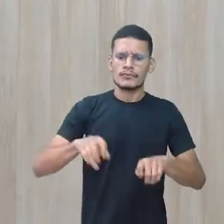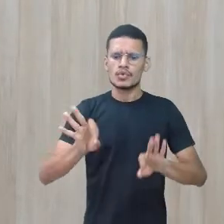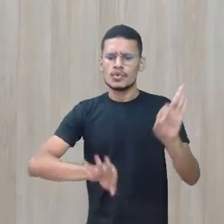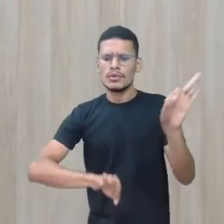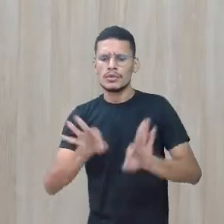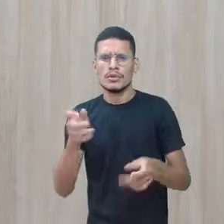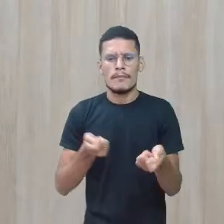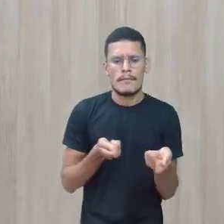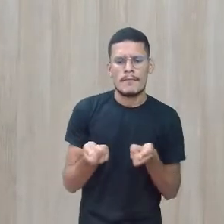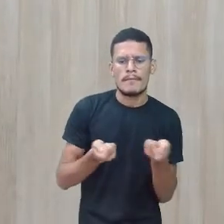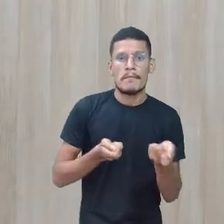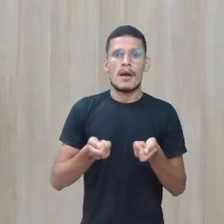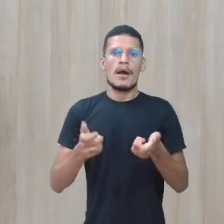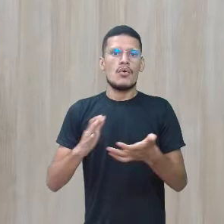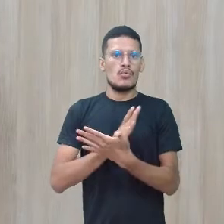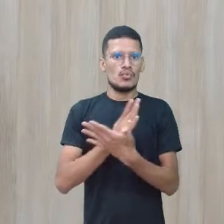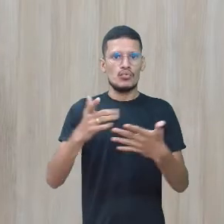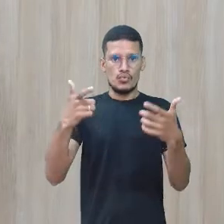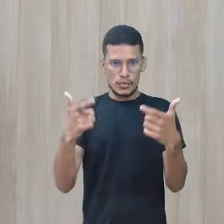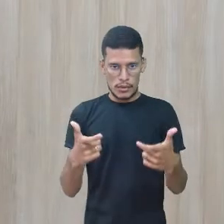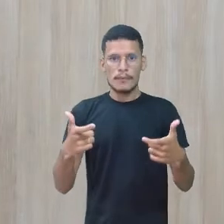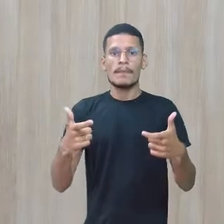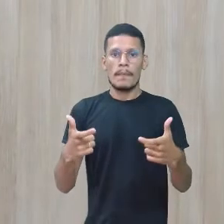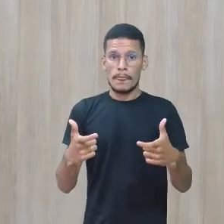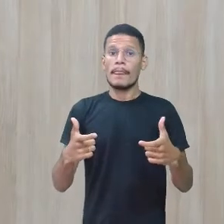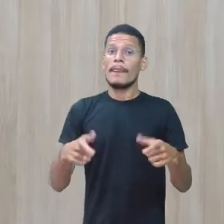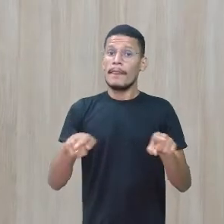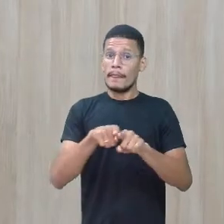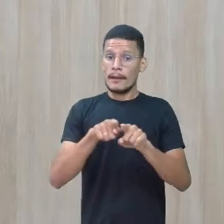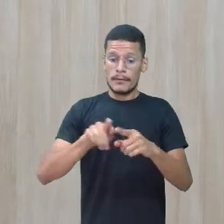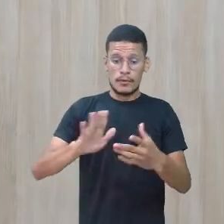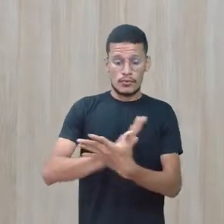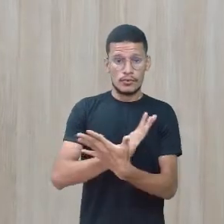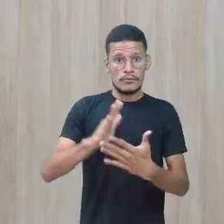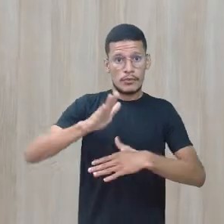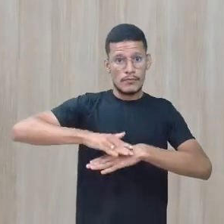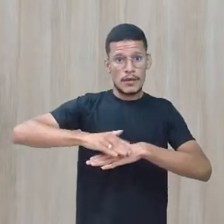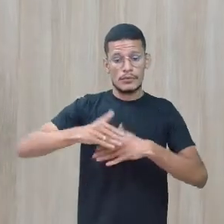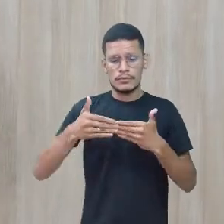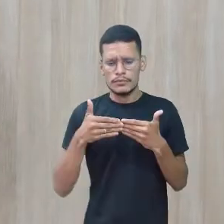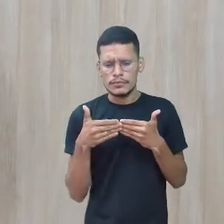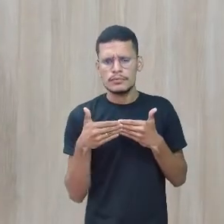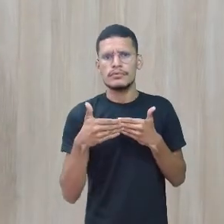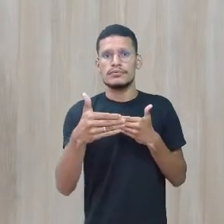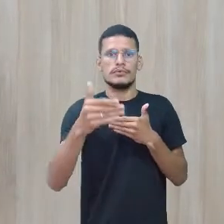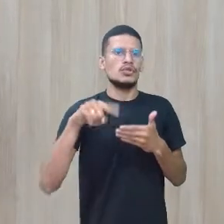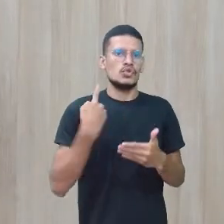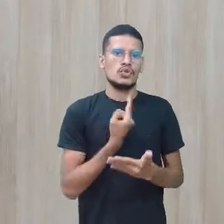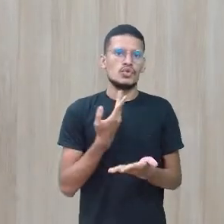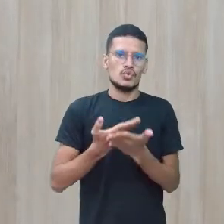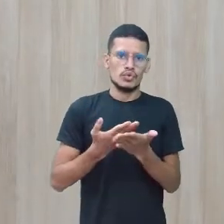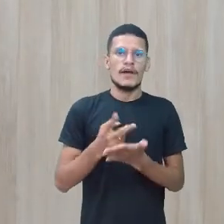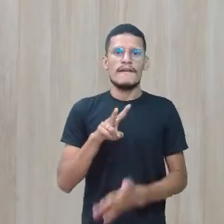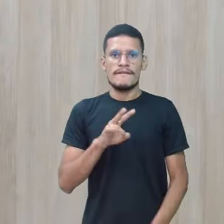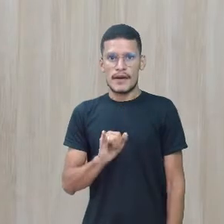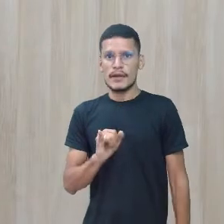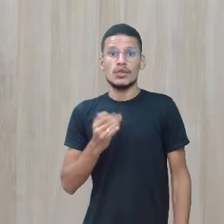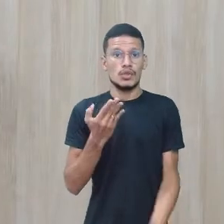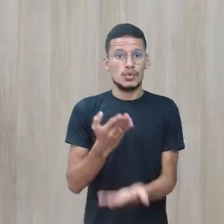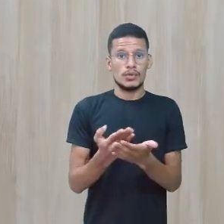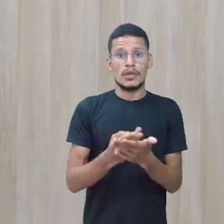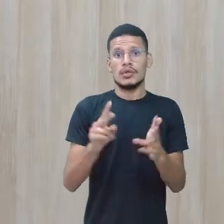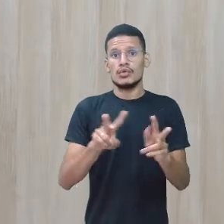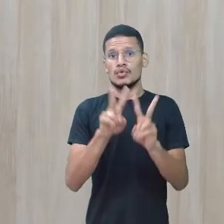uma determinada terra, ok? E em alguns momentos, mais na frente, a gente vai estudar isso mais na frente, né, quando a gente for